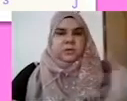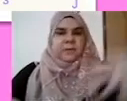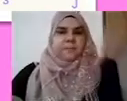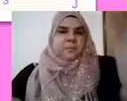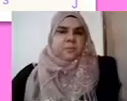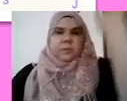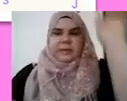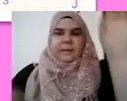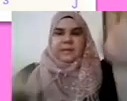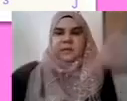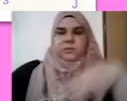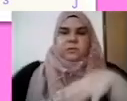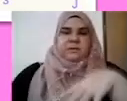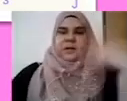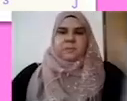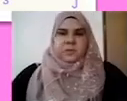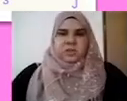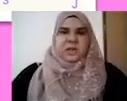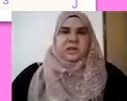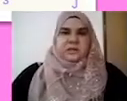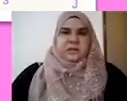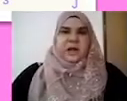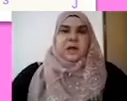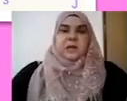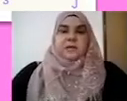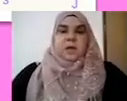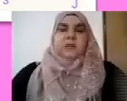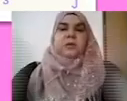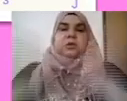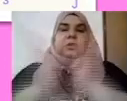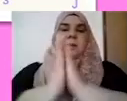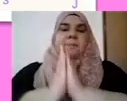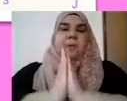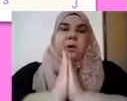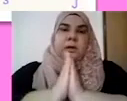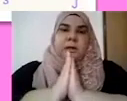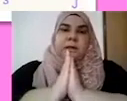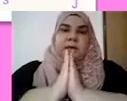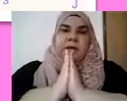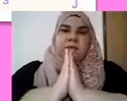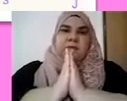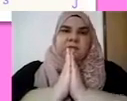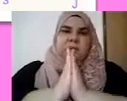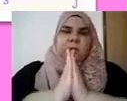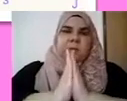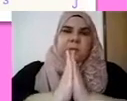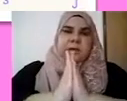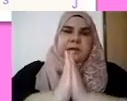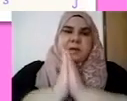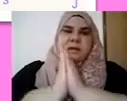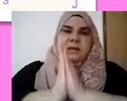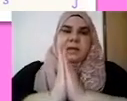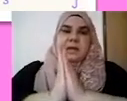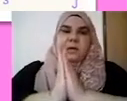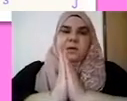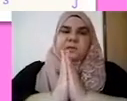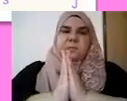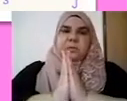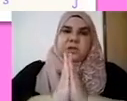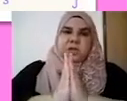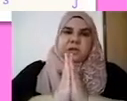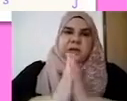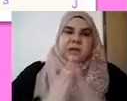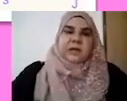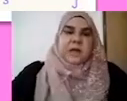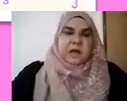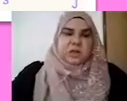virados, um tá de ponta cabeça, o outro tá virado para a direita, tá? Na hora de eu sobrepor, quem vai se sobrepor a quem? Quem é